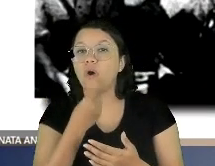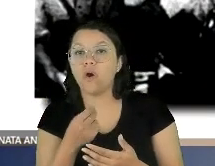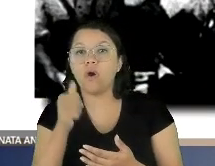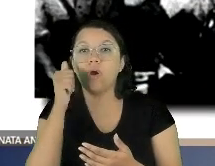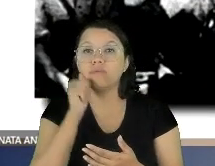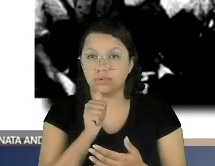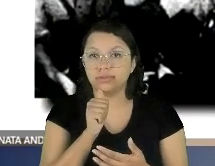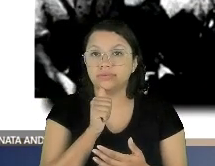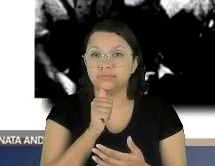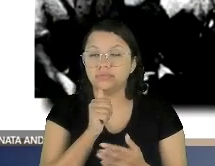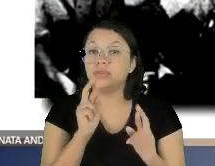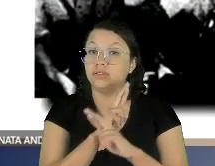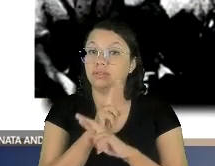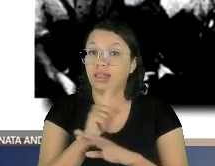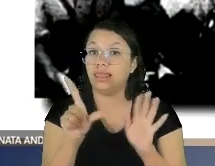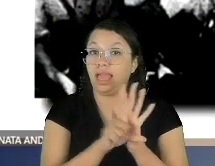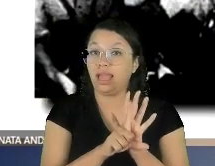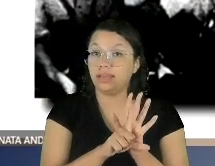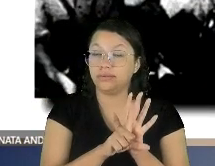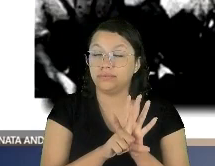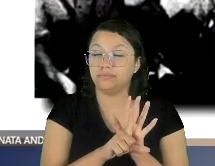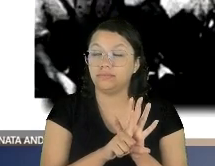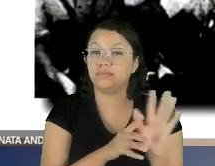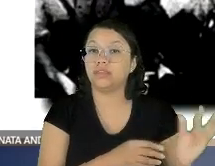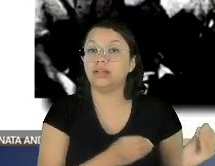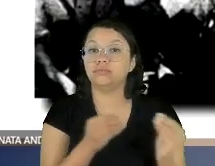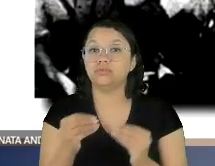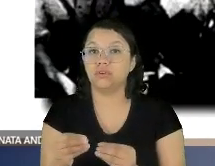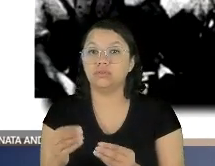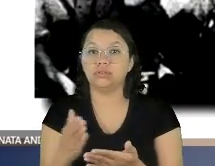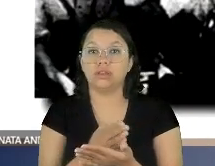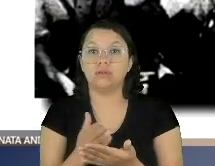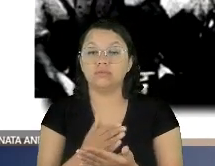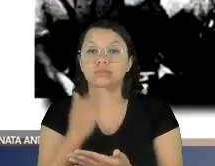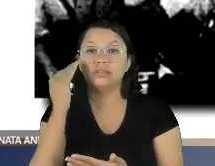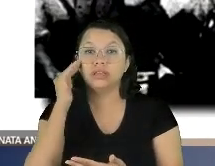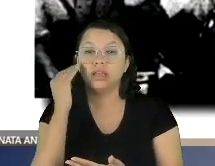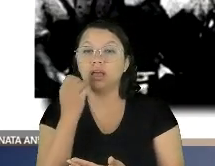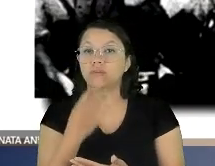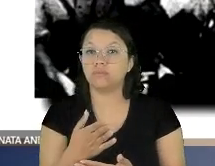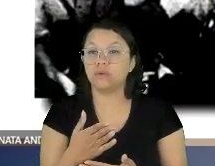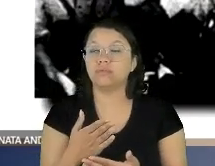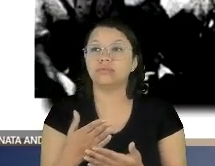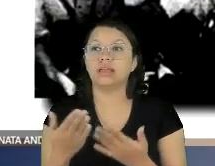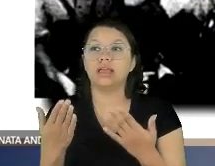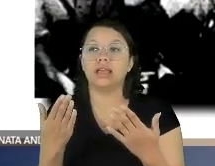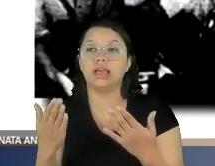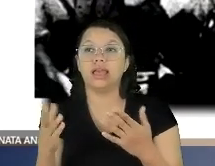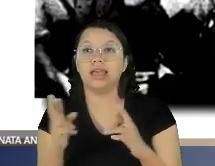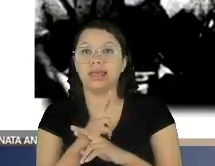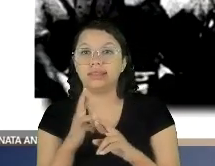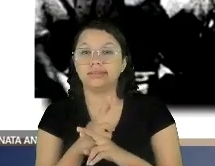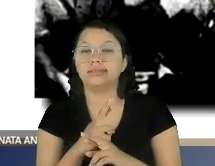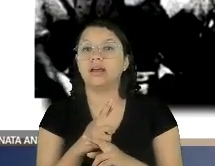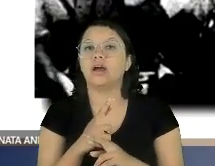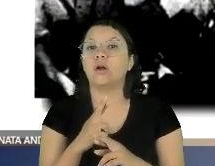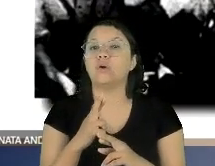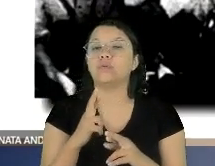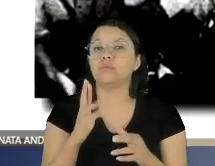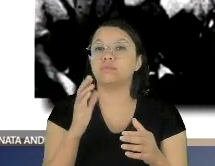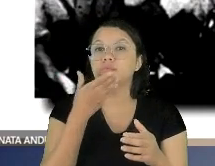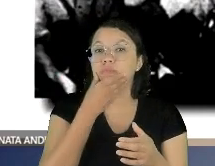no aspecto legal. E isso trouxe algumas importantes correções entre os cônjuges e entre os